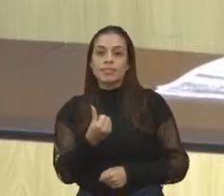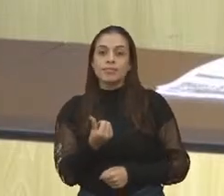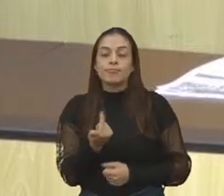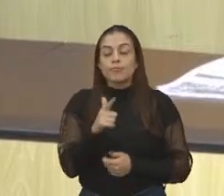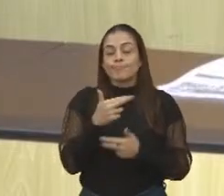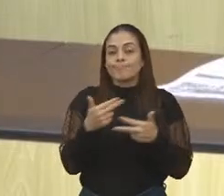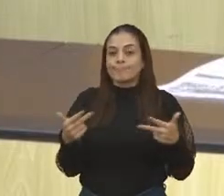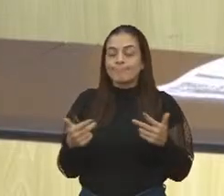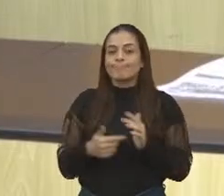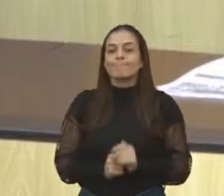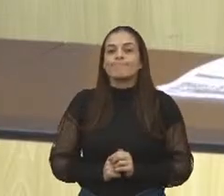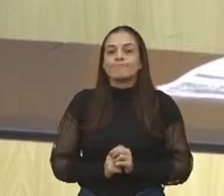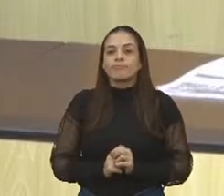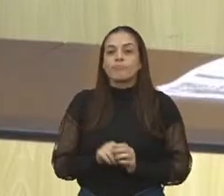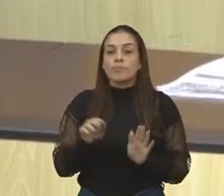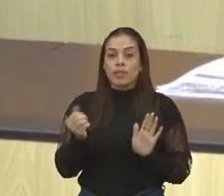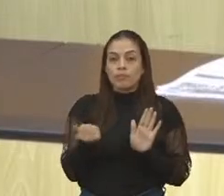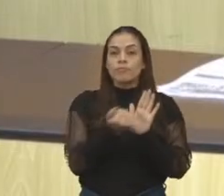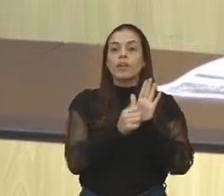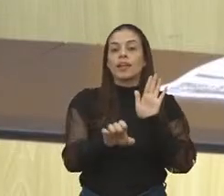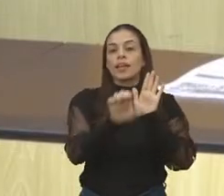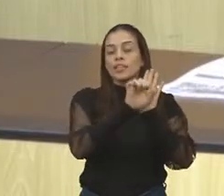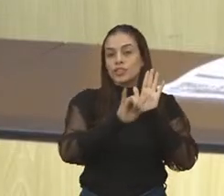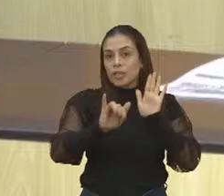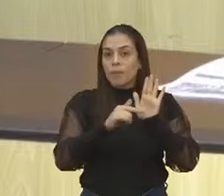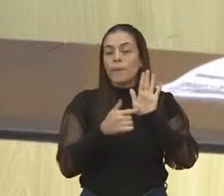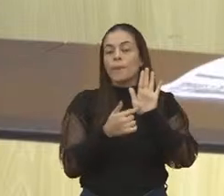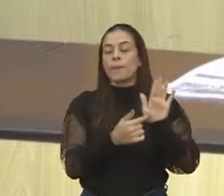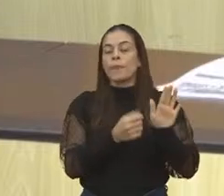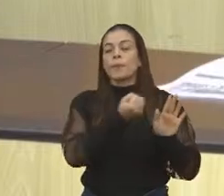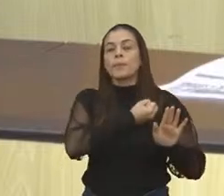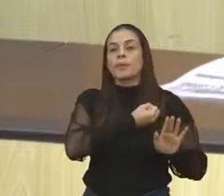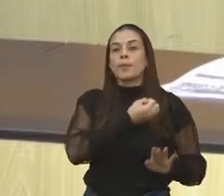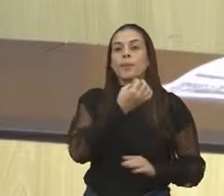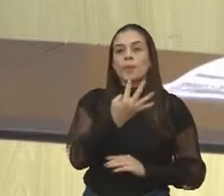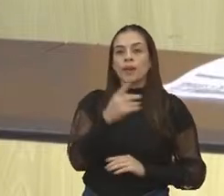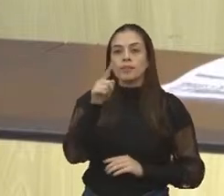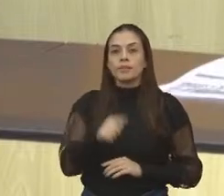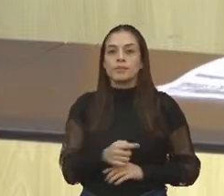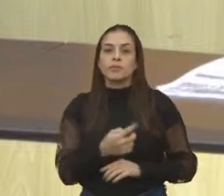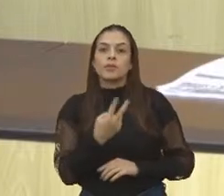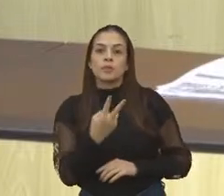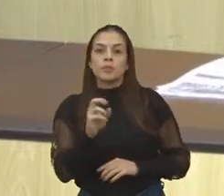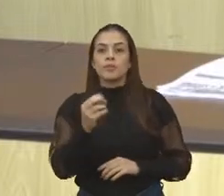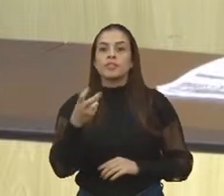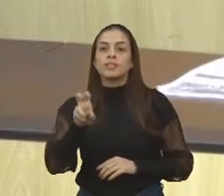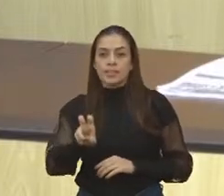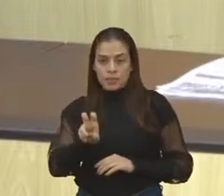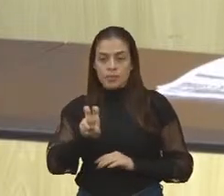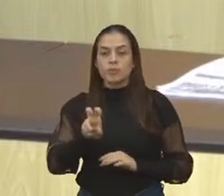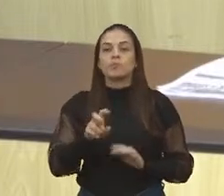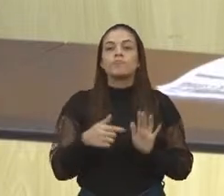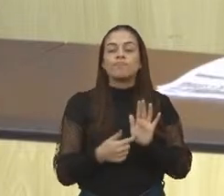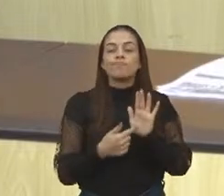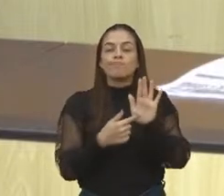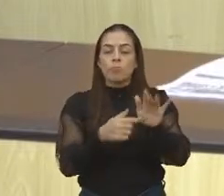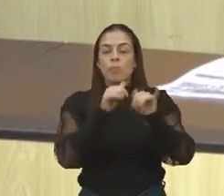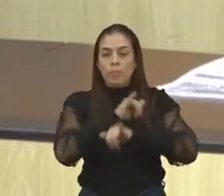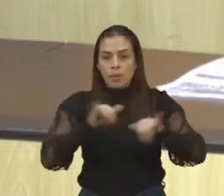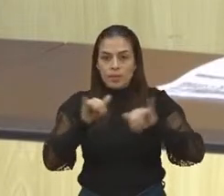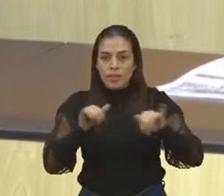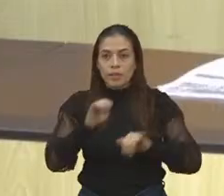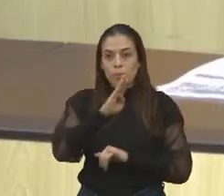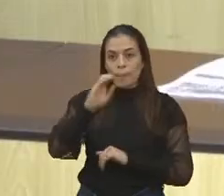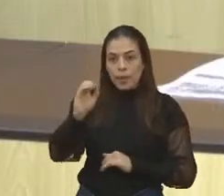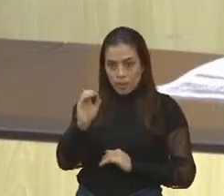providências, conforme edital número 4/2025 SL, publicado no Boletim Oficial do Município,